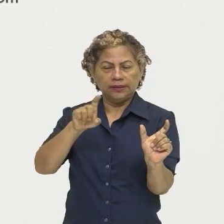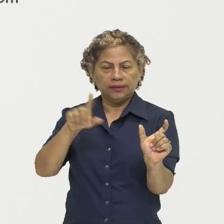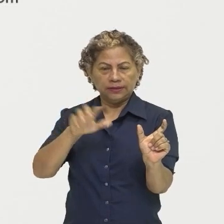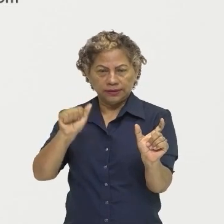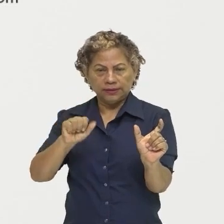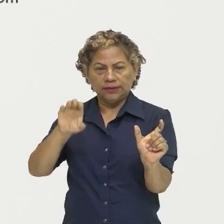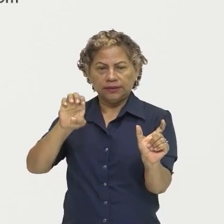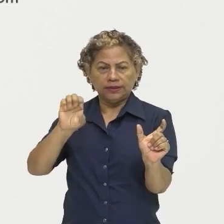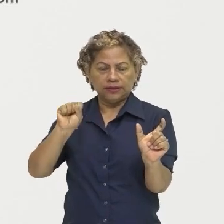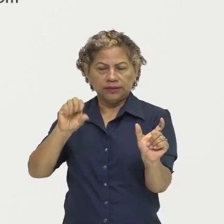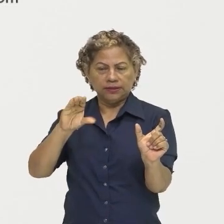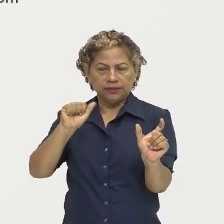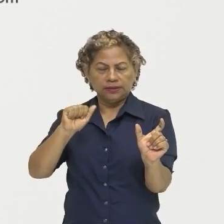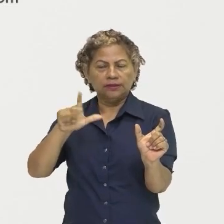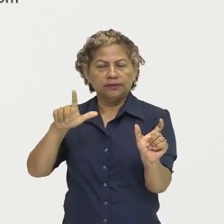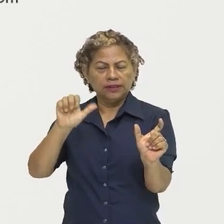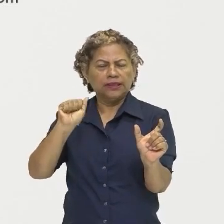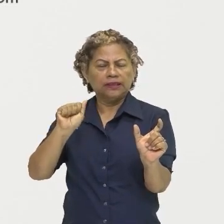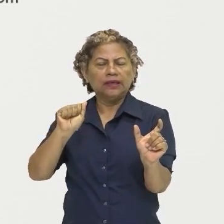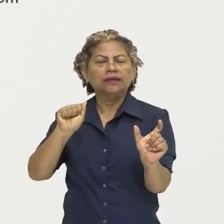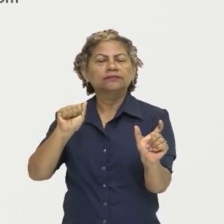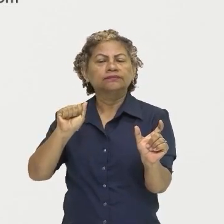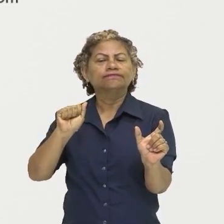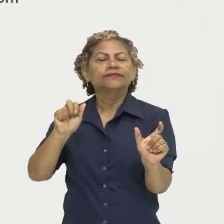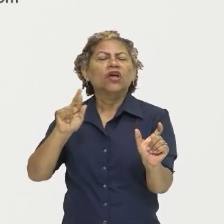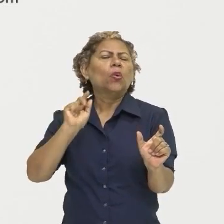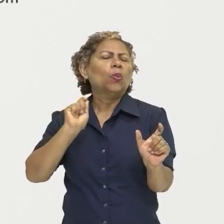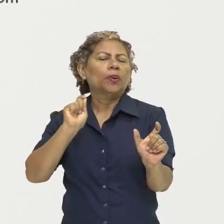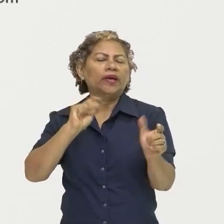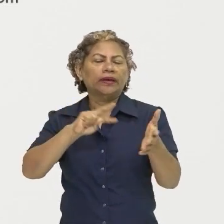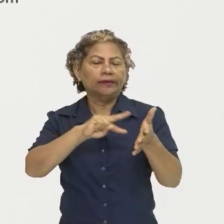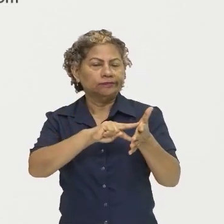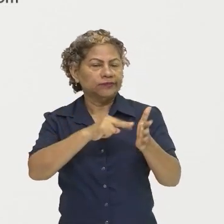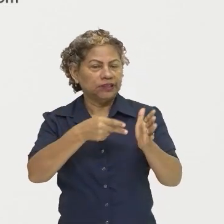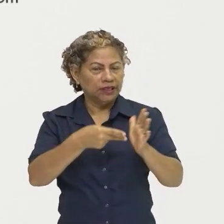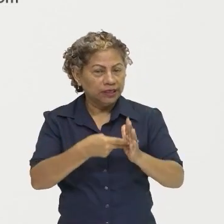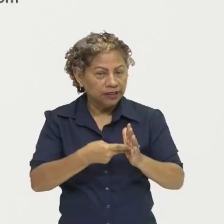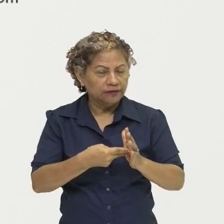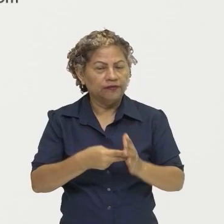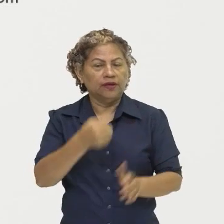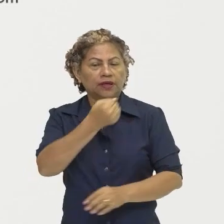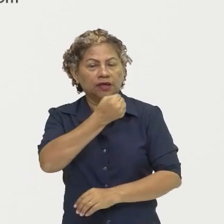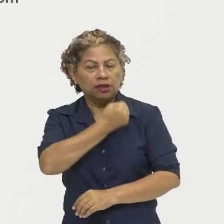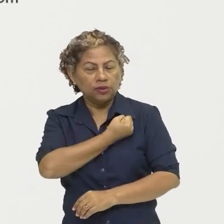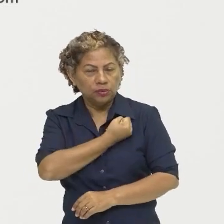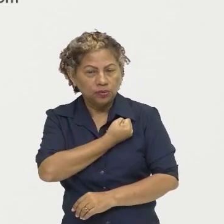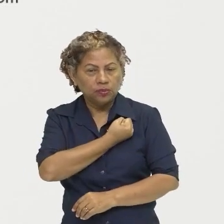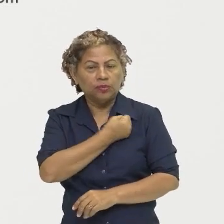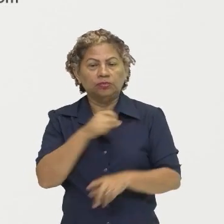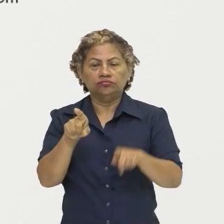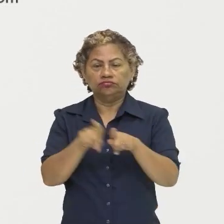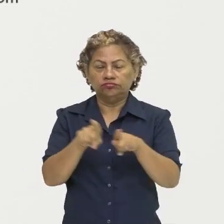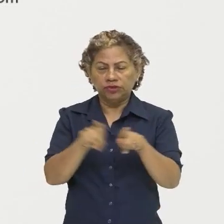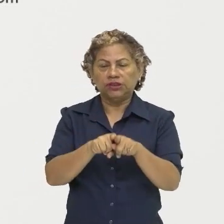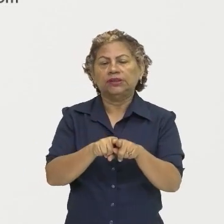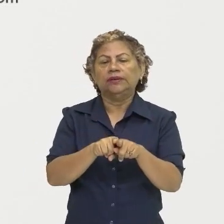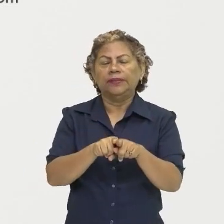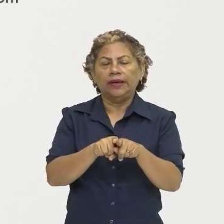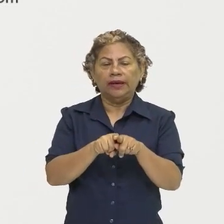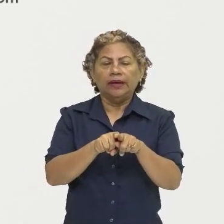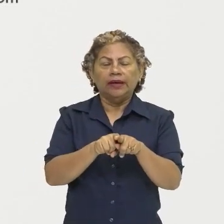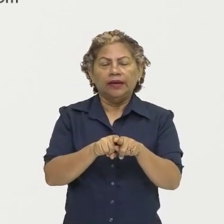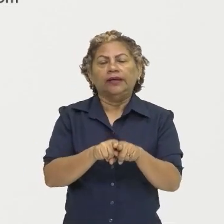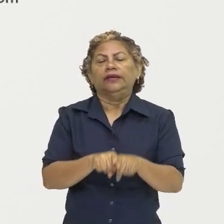aquela que fica perfeitamente caracterizada quando conhecemos quem?